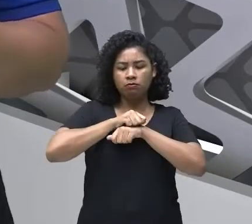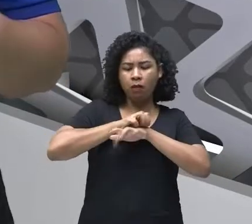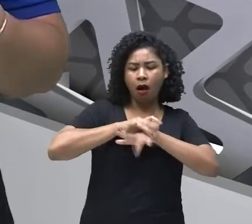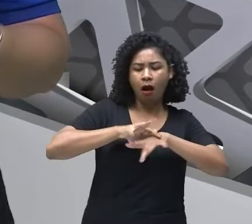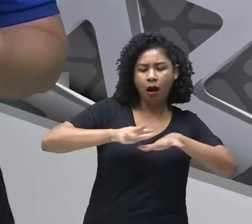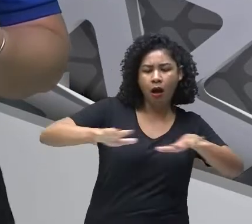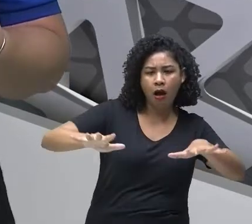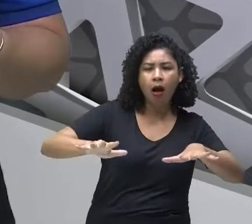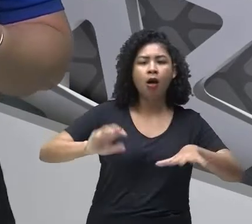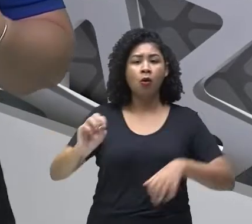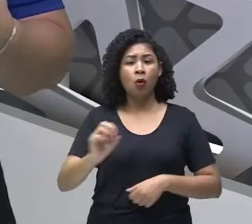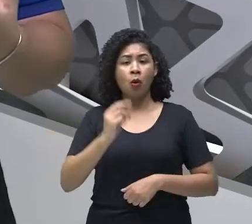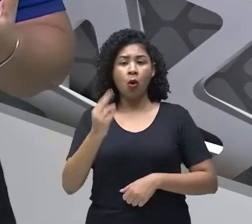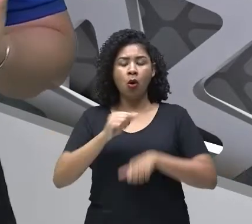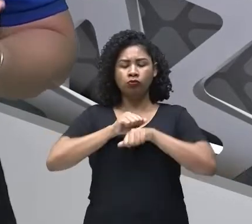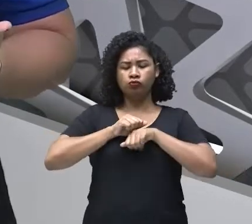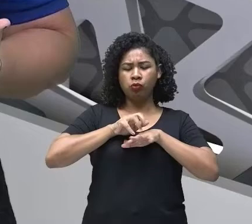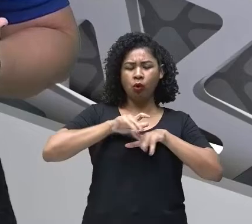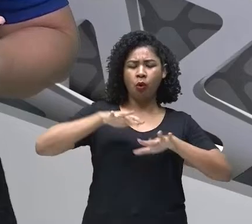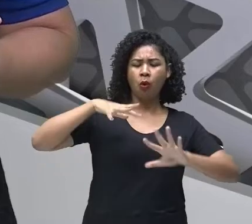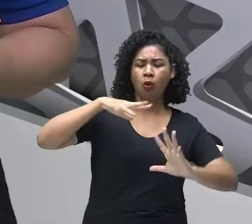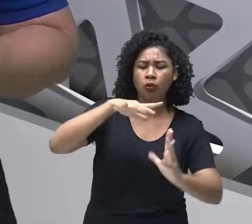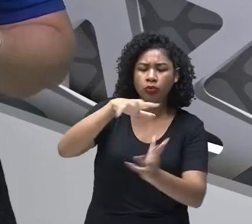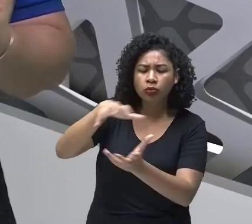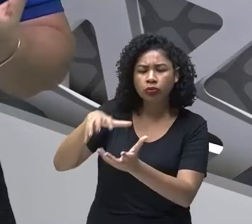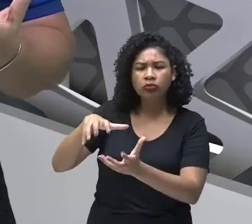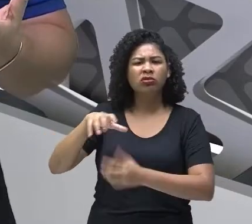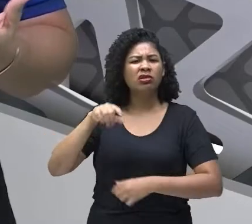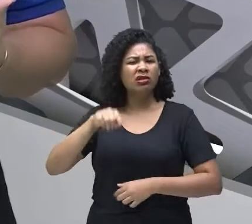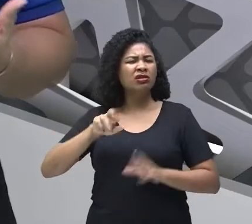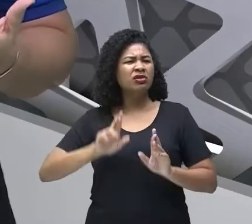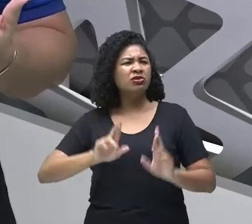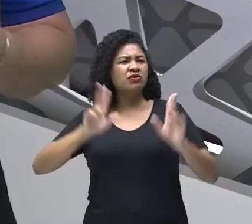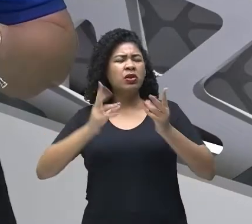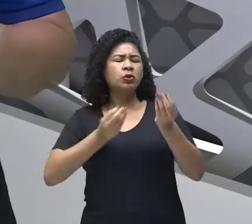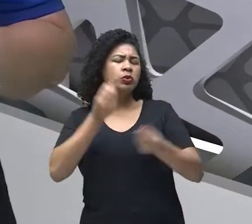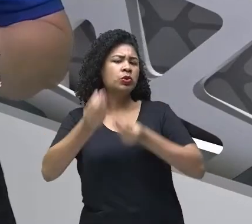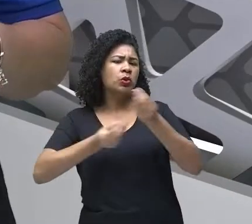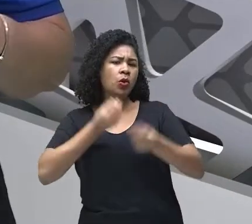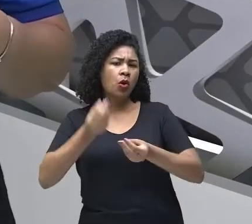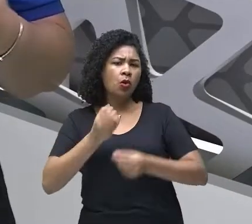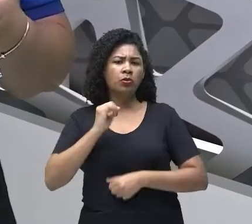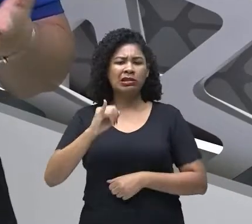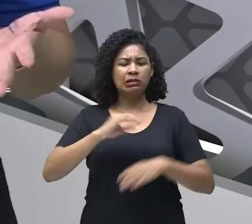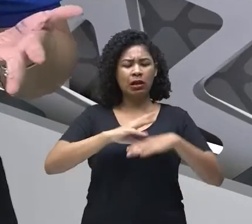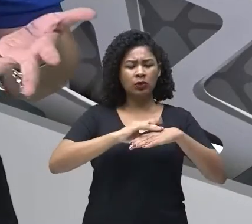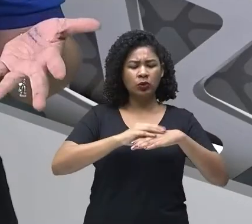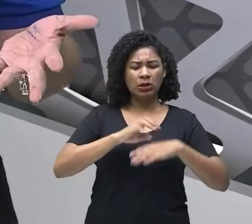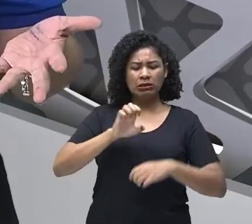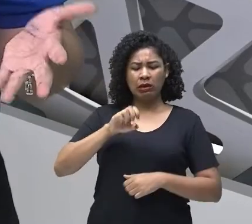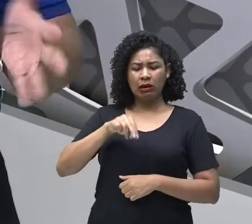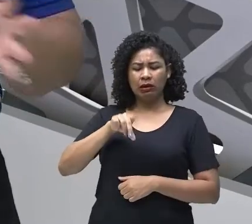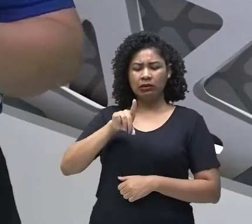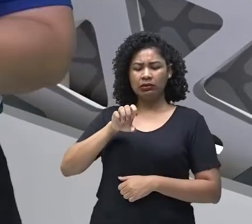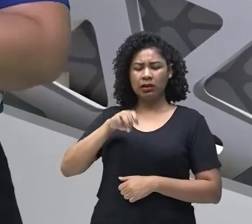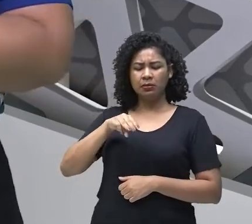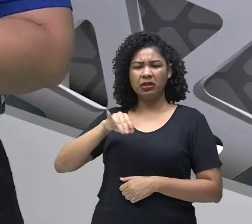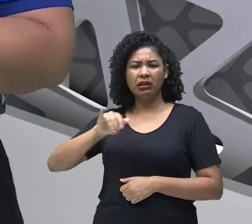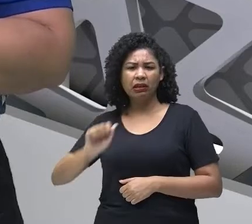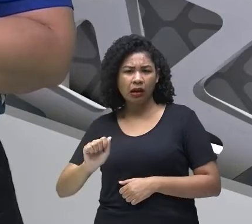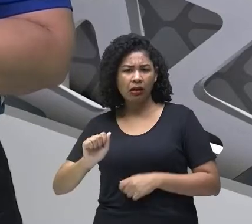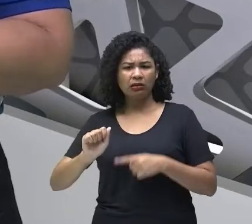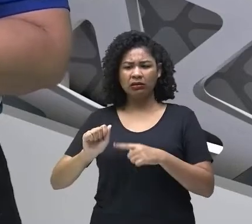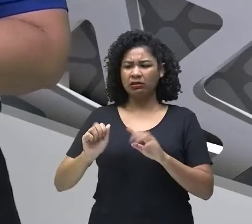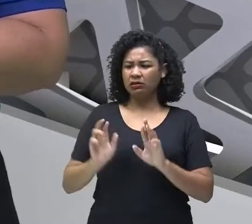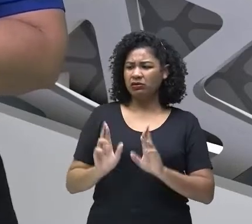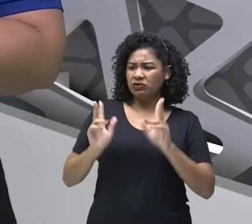se diferencia? O que é uma pandemia quando uma doença é considerada endemia? Isso